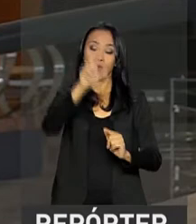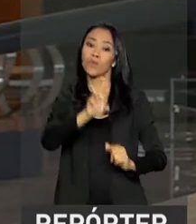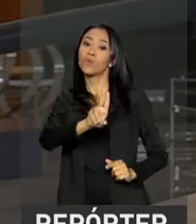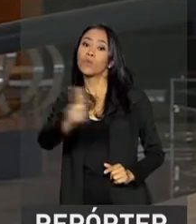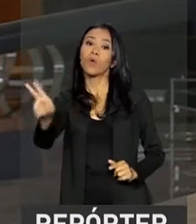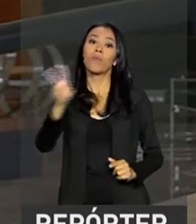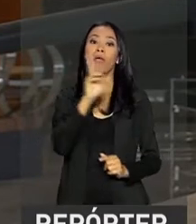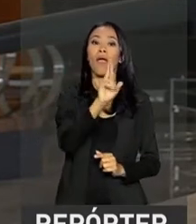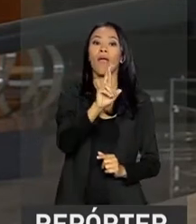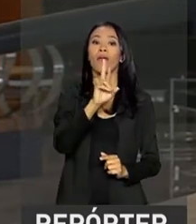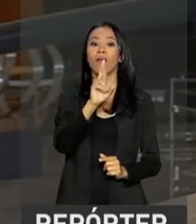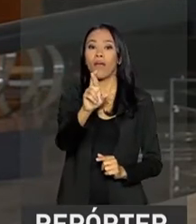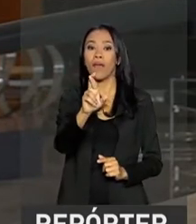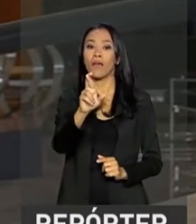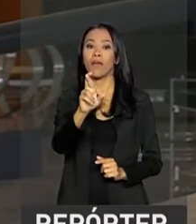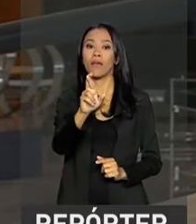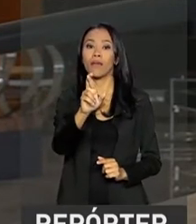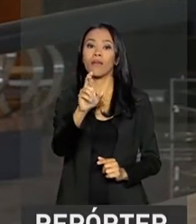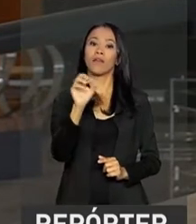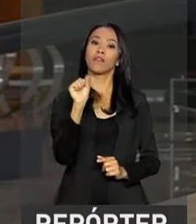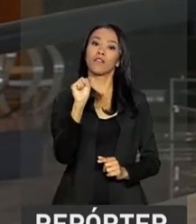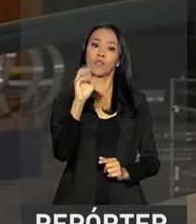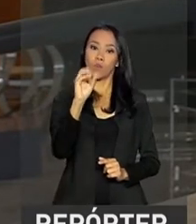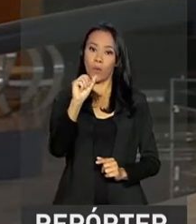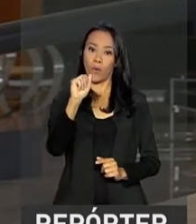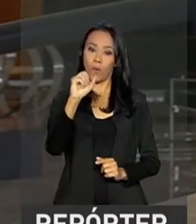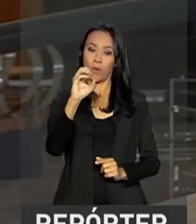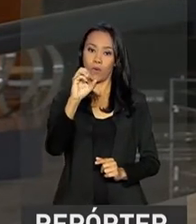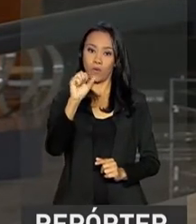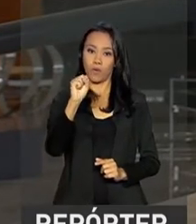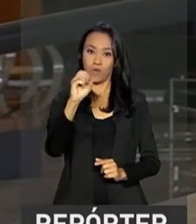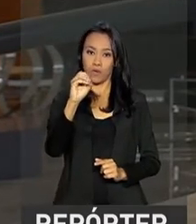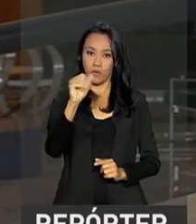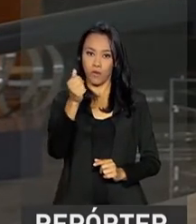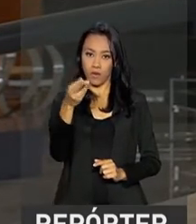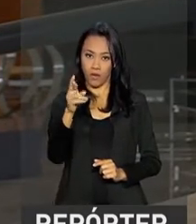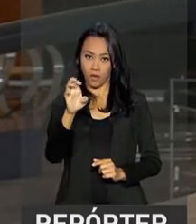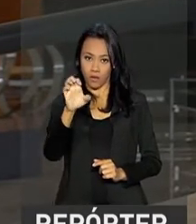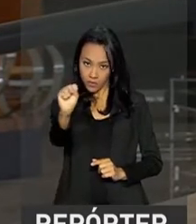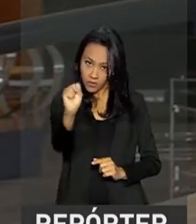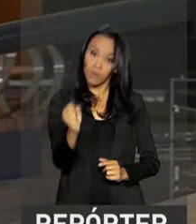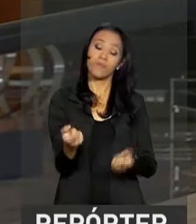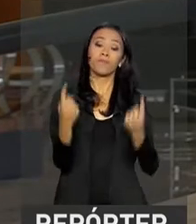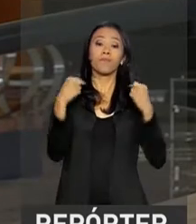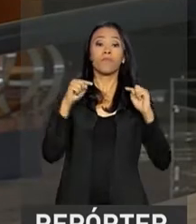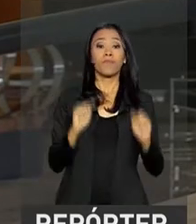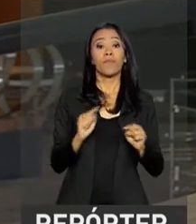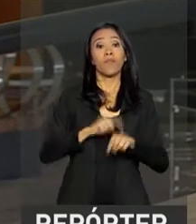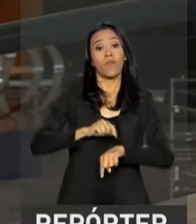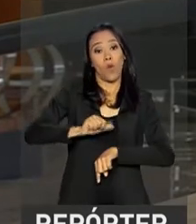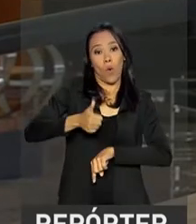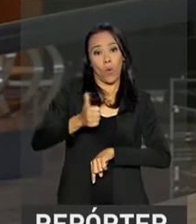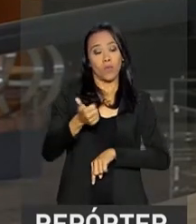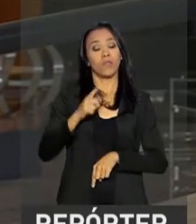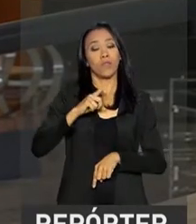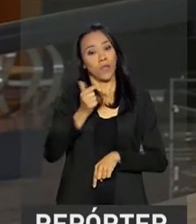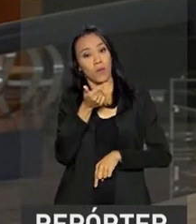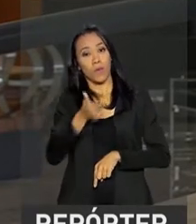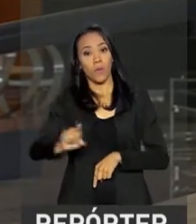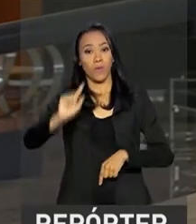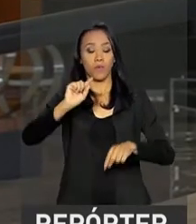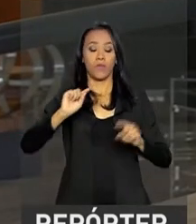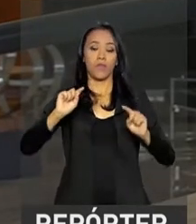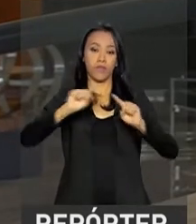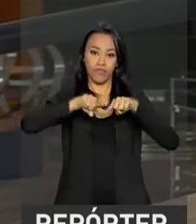conhecido por mc honário rr soares e já às 11 horas o presidente participa da cerimônia de